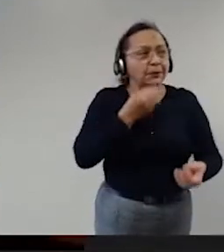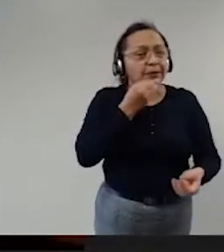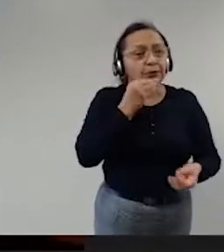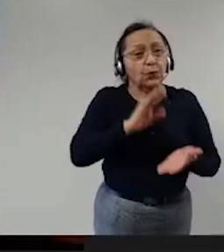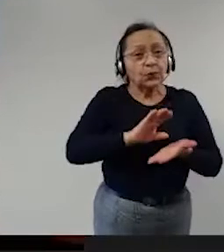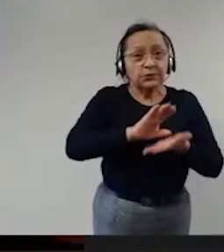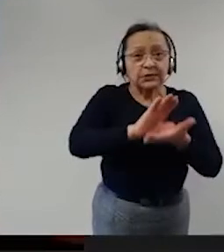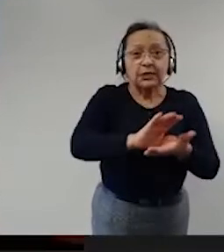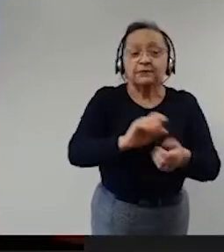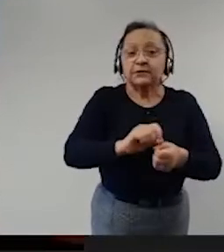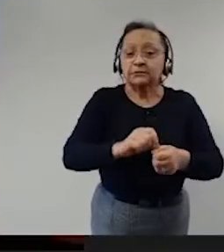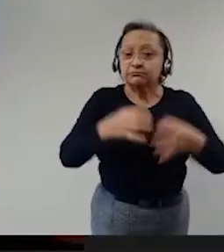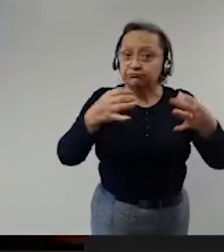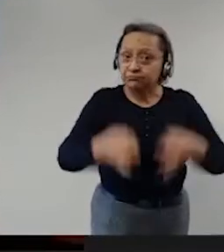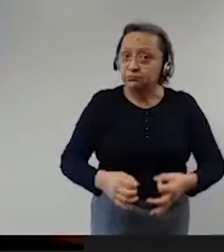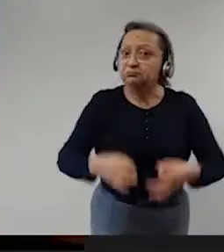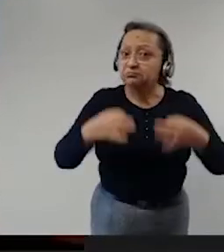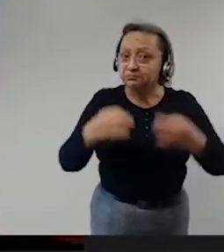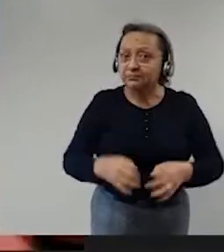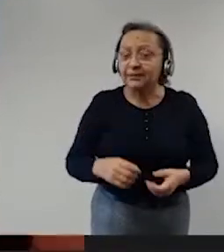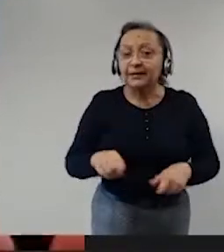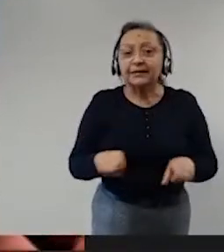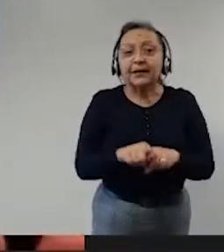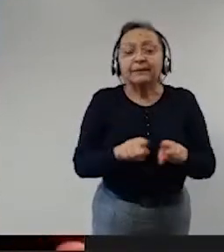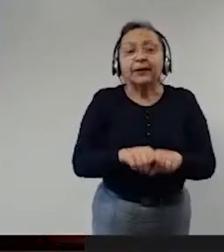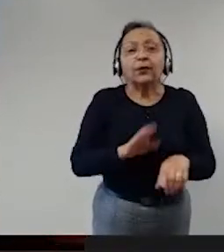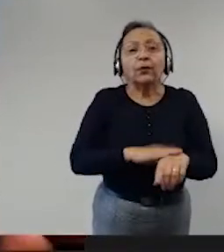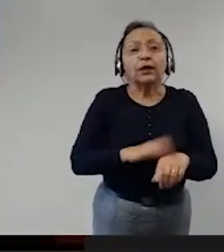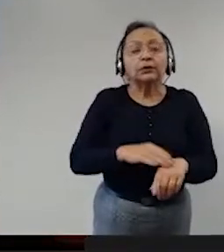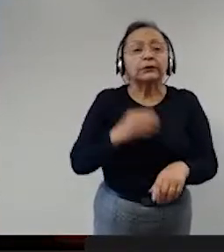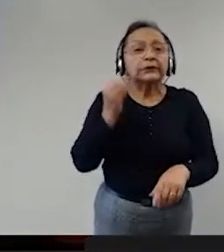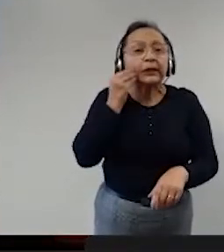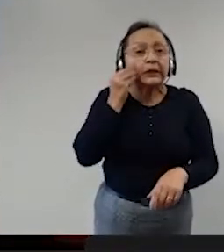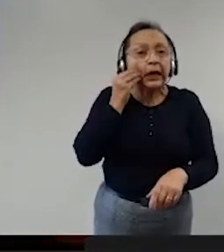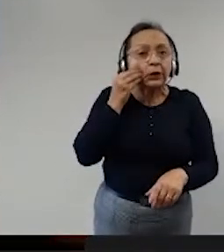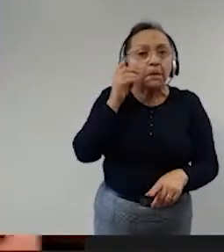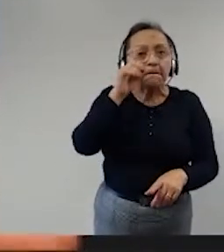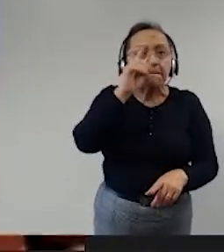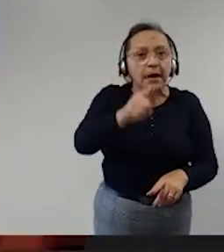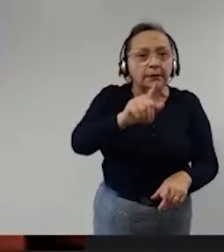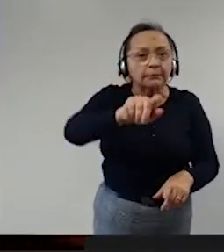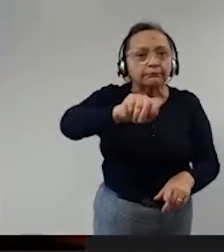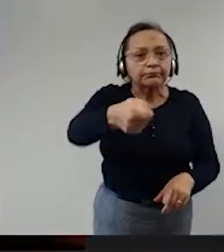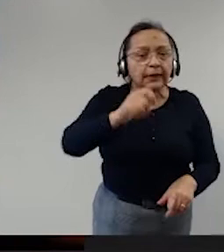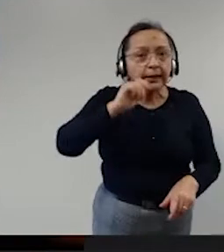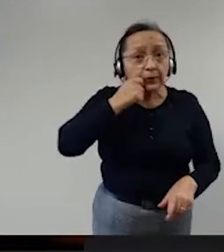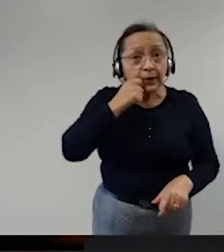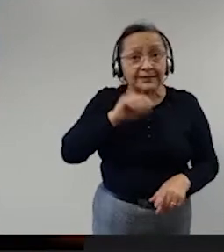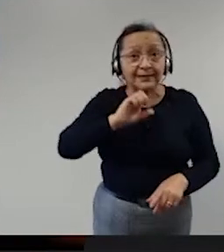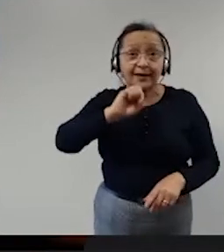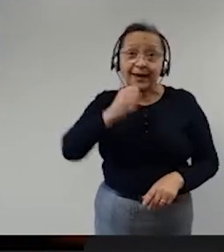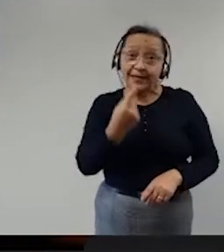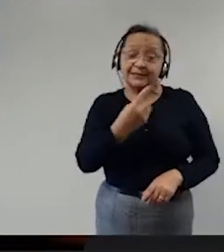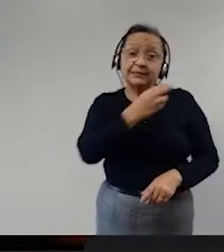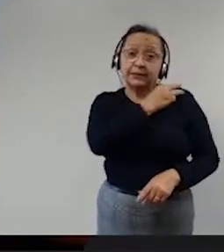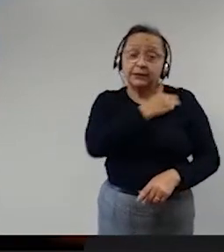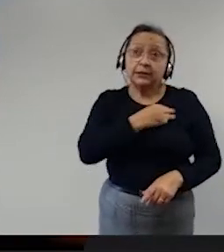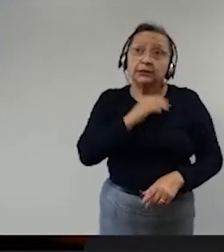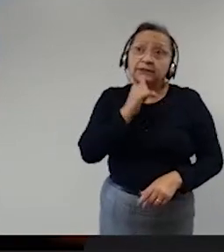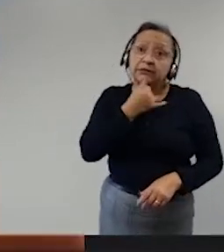muita dignidade, eu gosto sempre de dizer isso. Inclusive, quando tentaram calar a voz dele, que esse ex-ministro de triste memória,